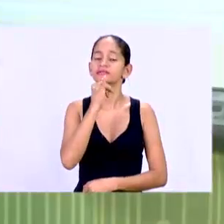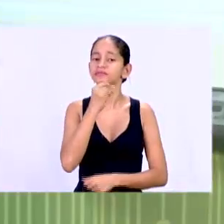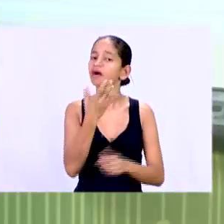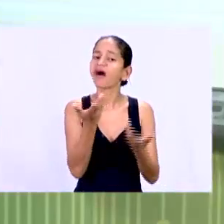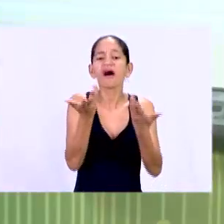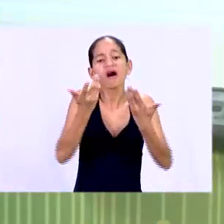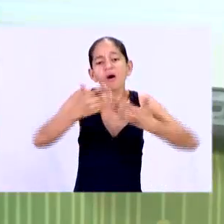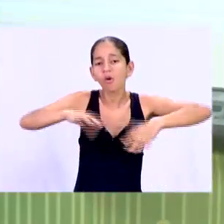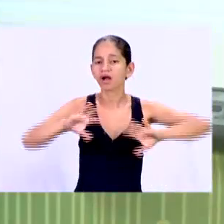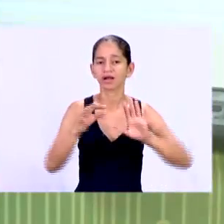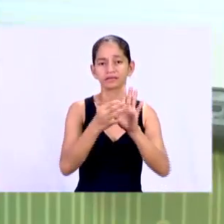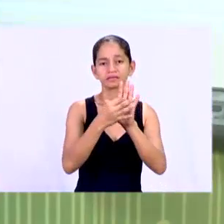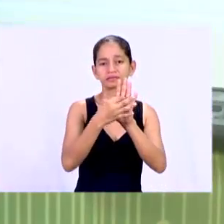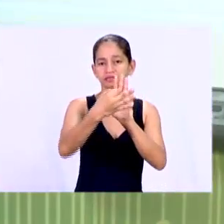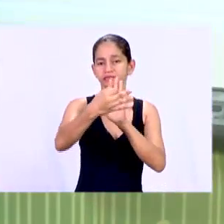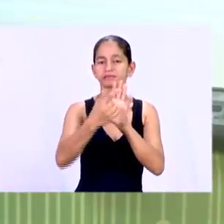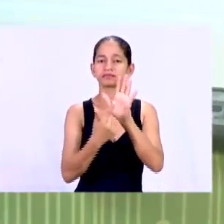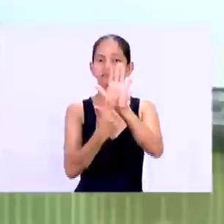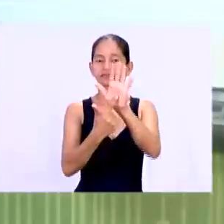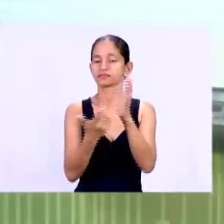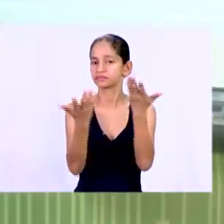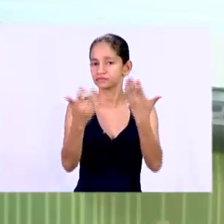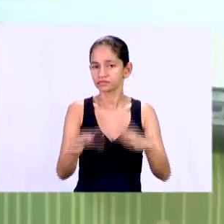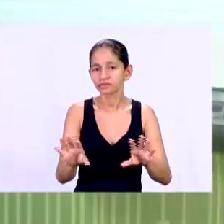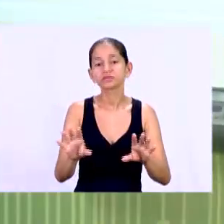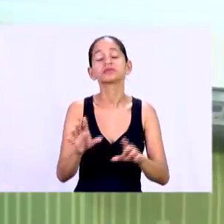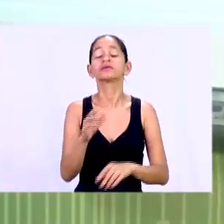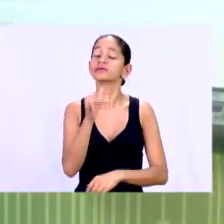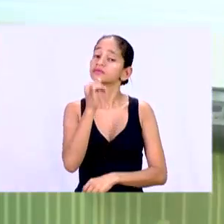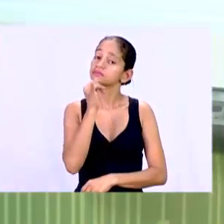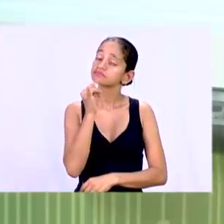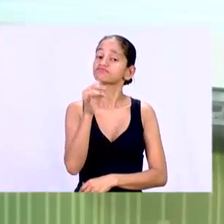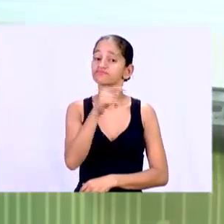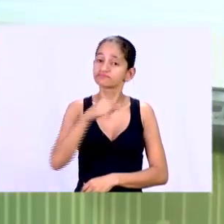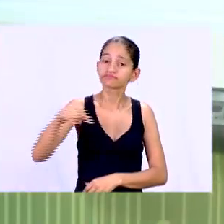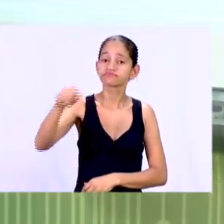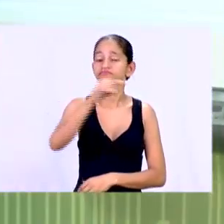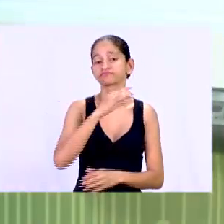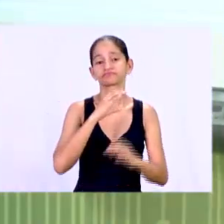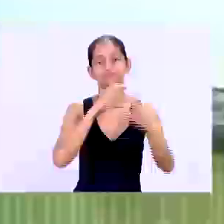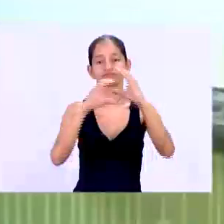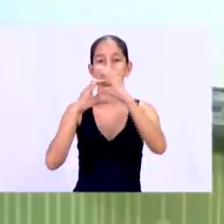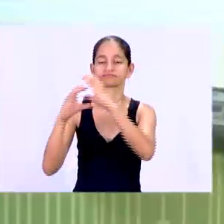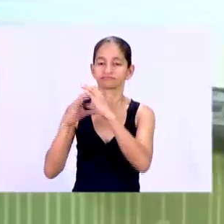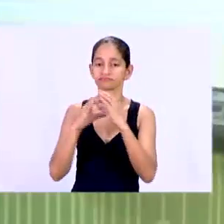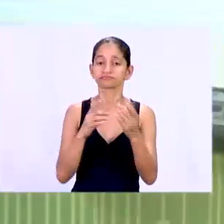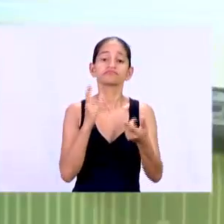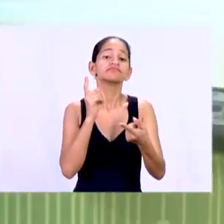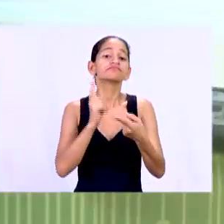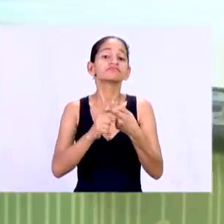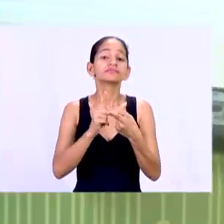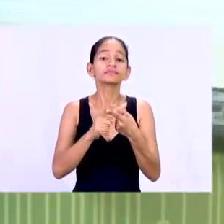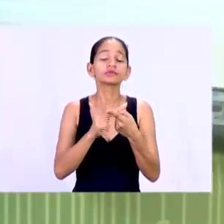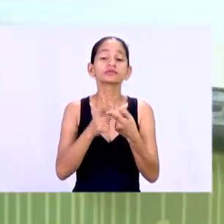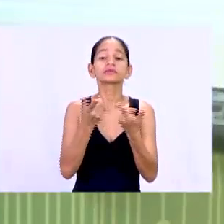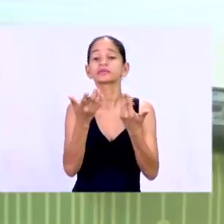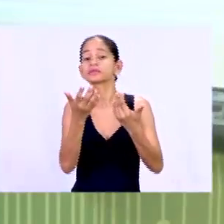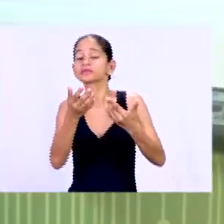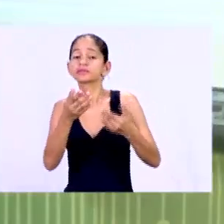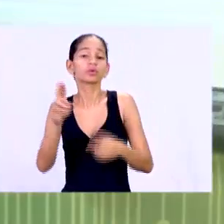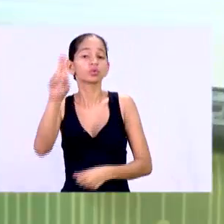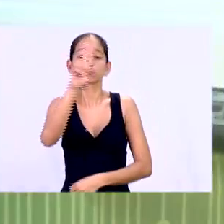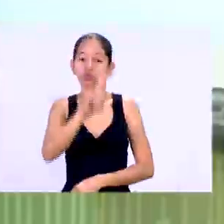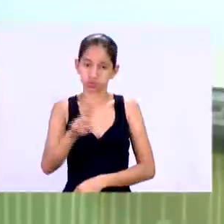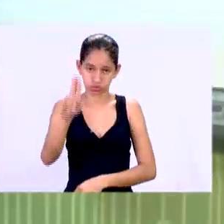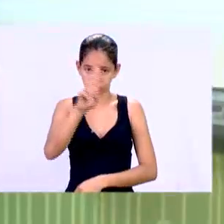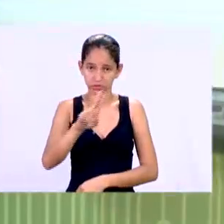nossa racionalidade, né? Não usarmos esse nosso potencial da comunicação. Mas por que nós não usamos, né?